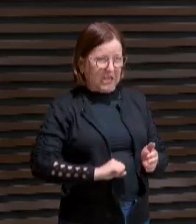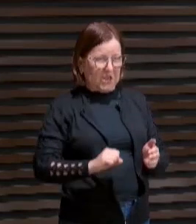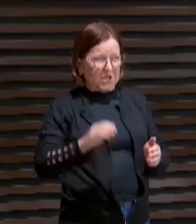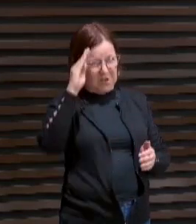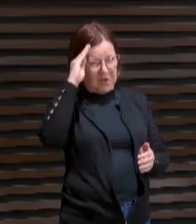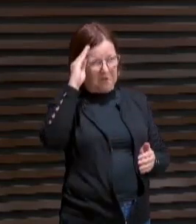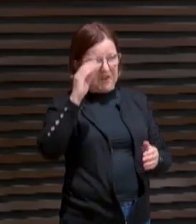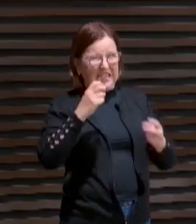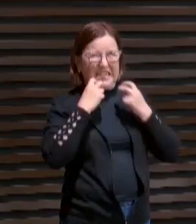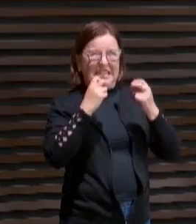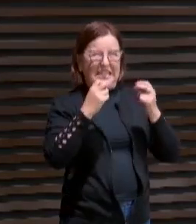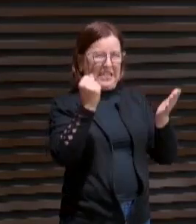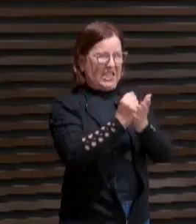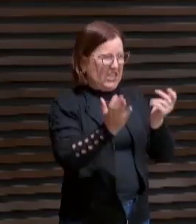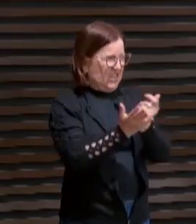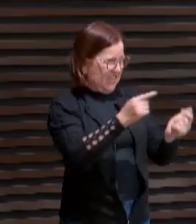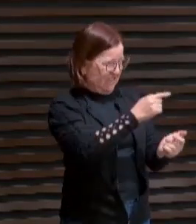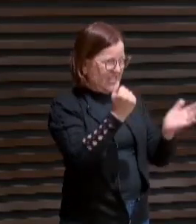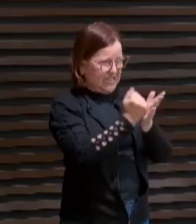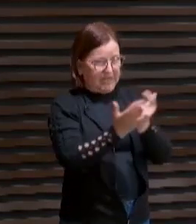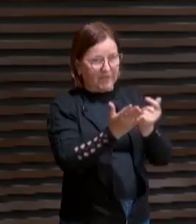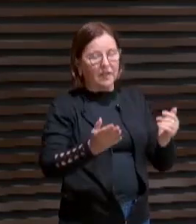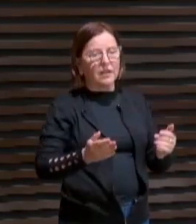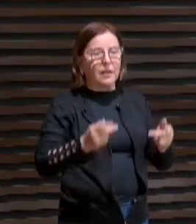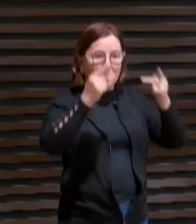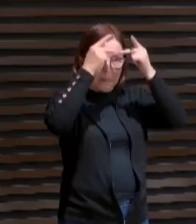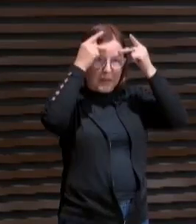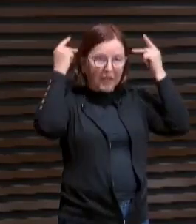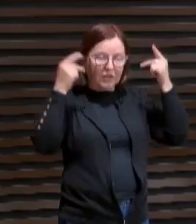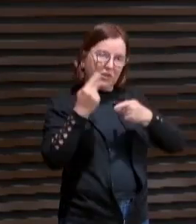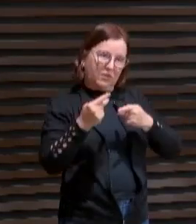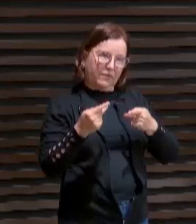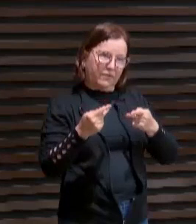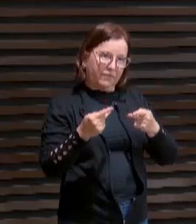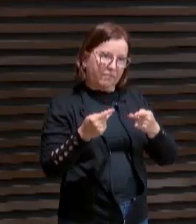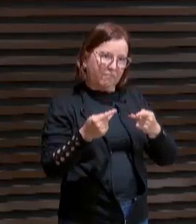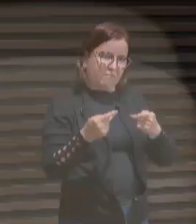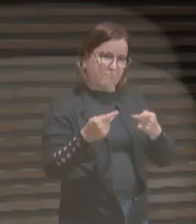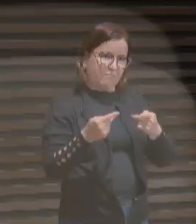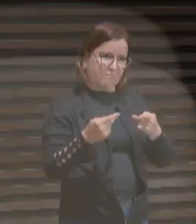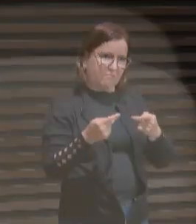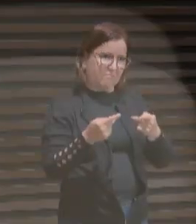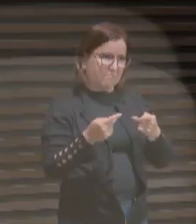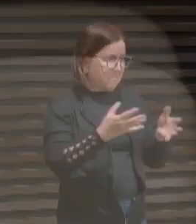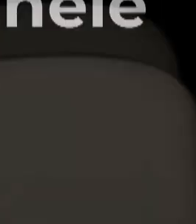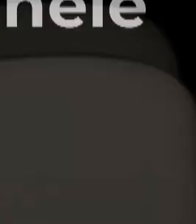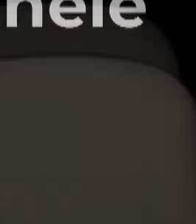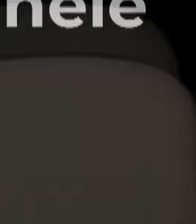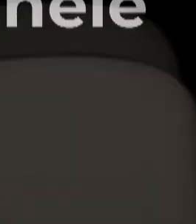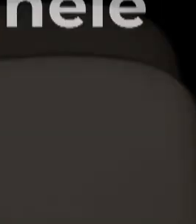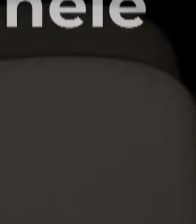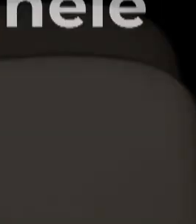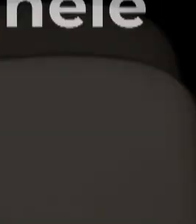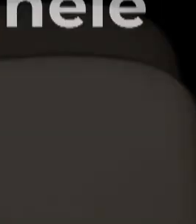crucifica-o, crucifica-o, disse-lhes Pilatos, tomai-o vós outros e crucificai-o, porque